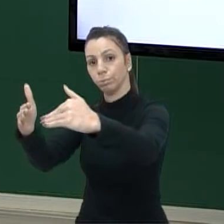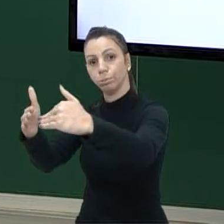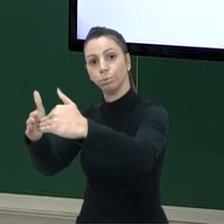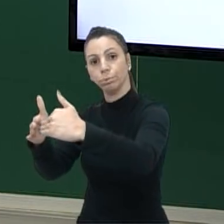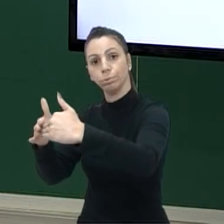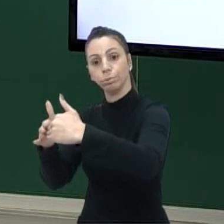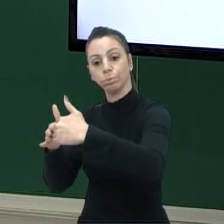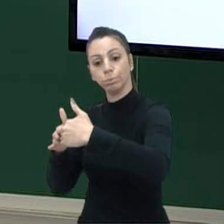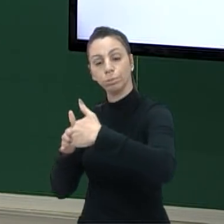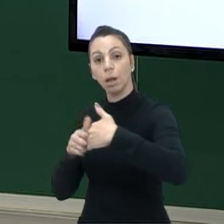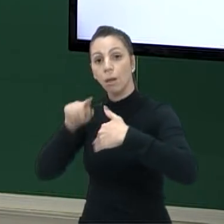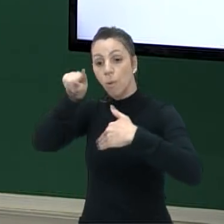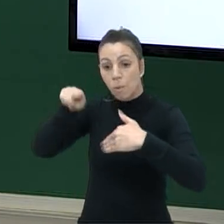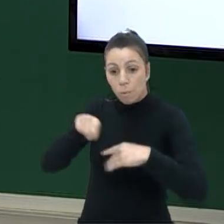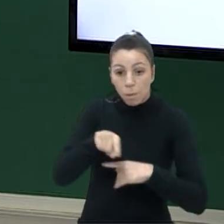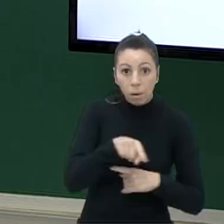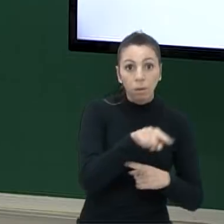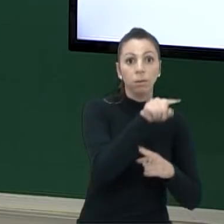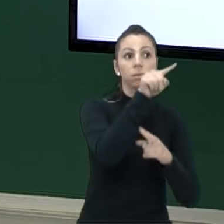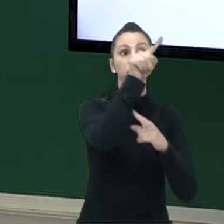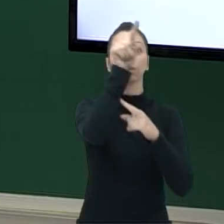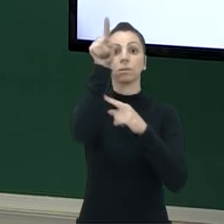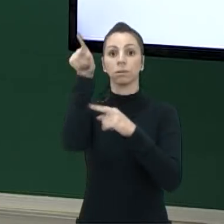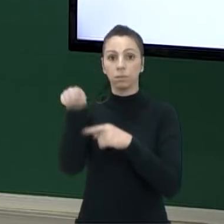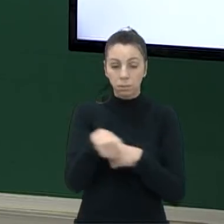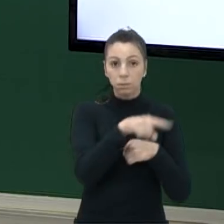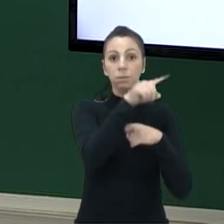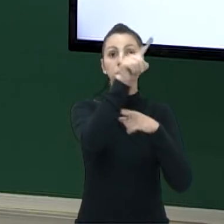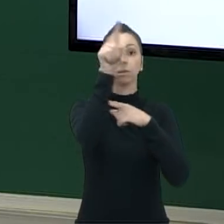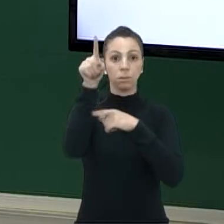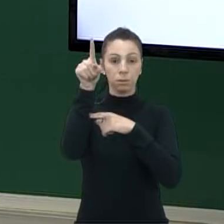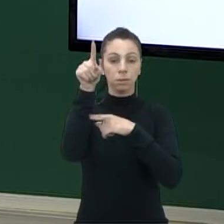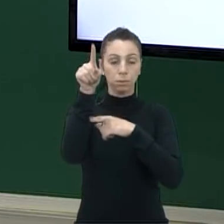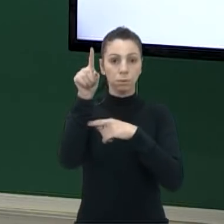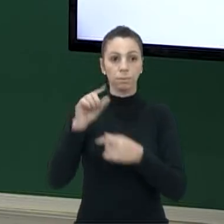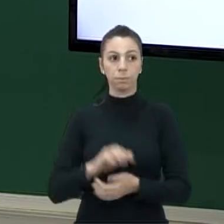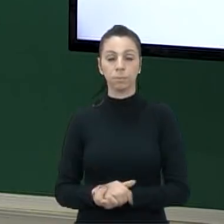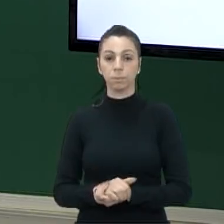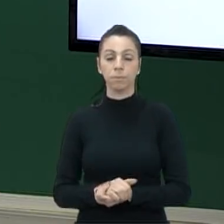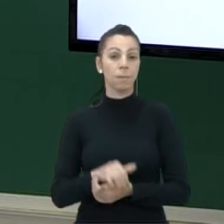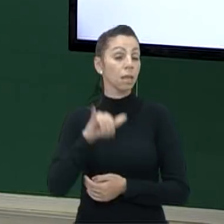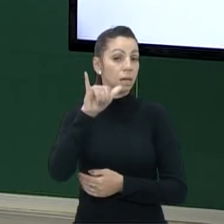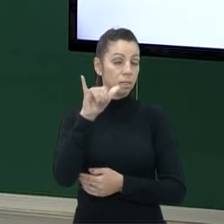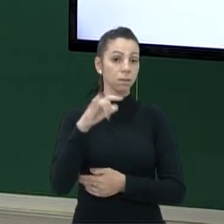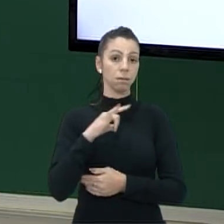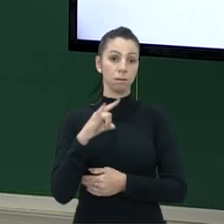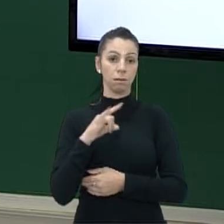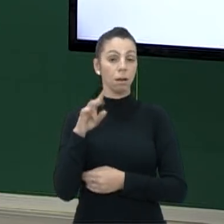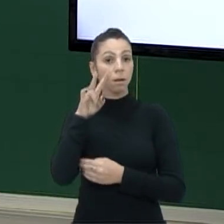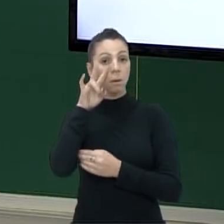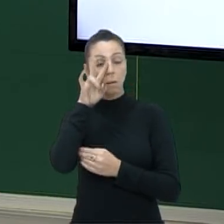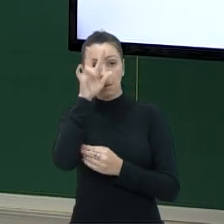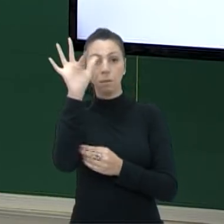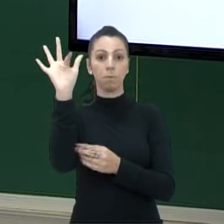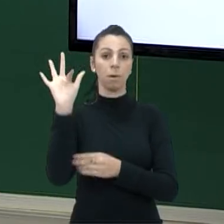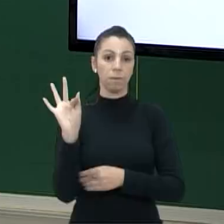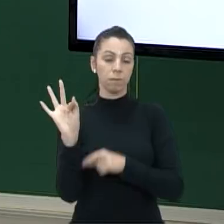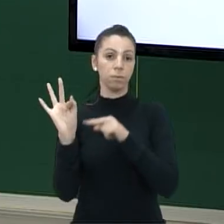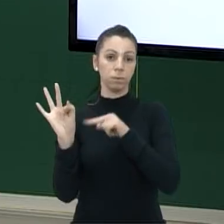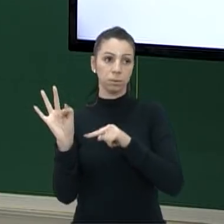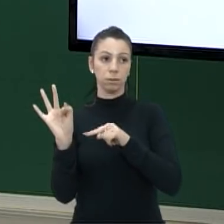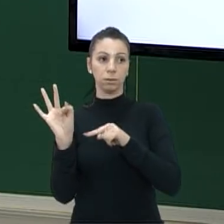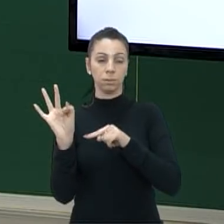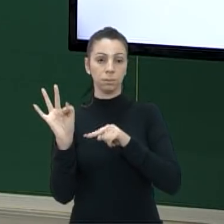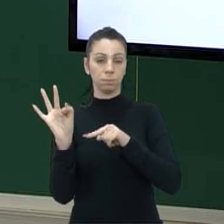gente consiga manter essa trajetória curvilínea, certo? E se tem uma força fazendo isso, quer dizer que tem